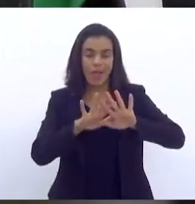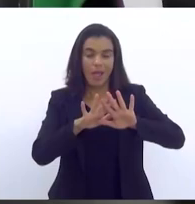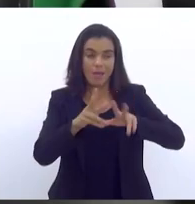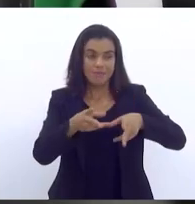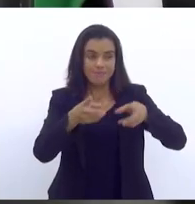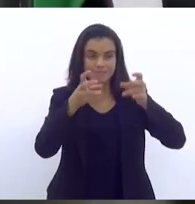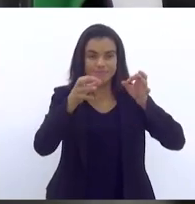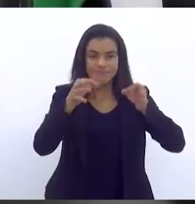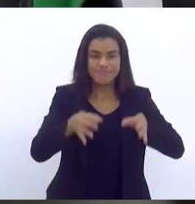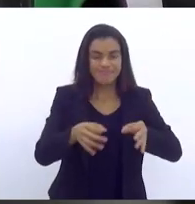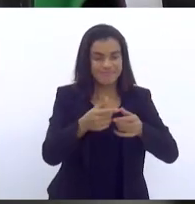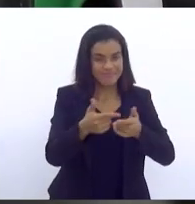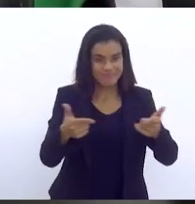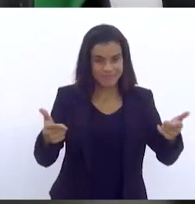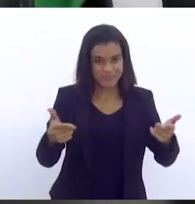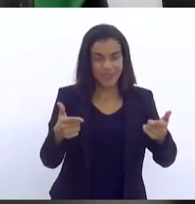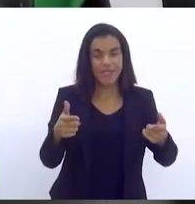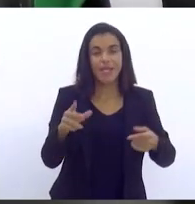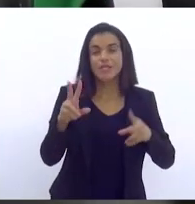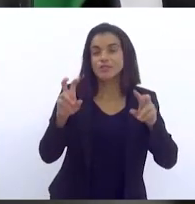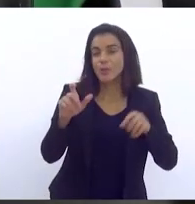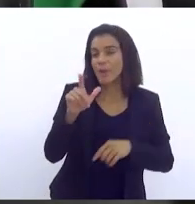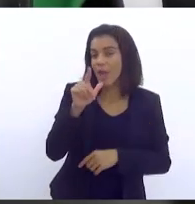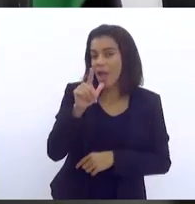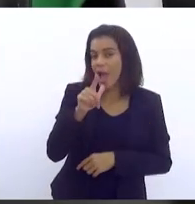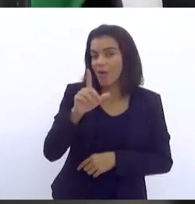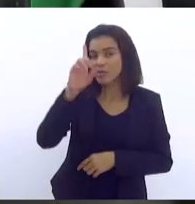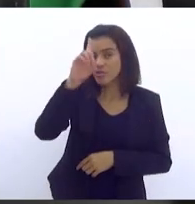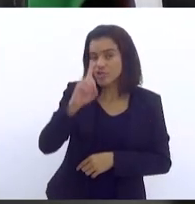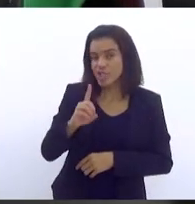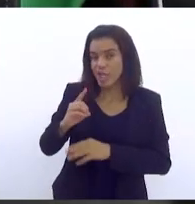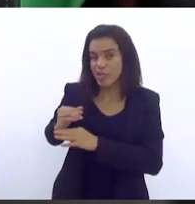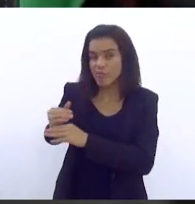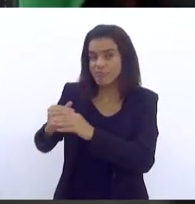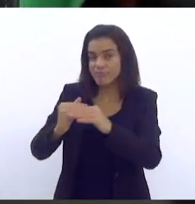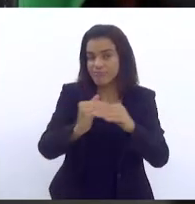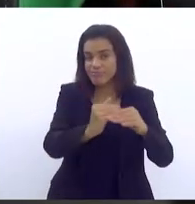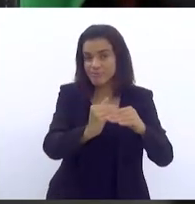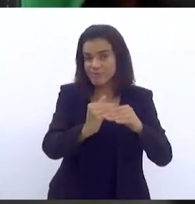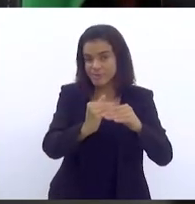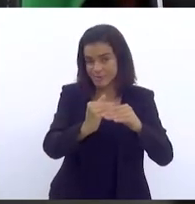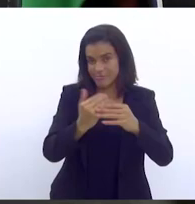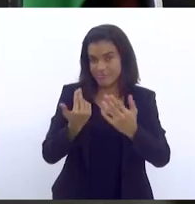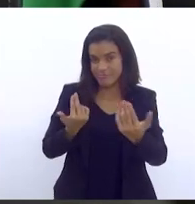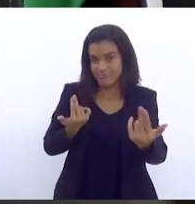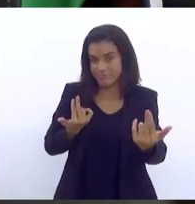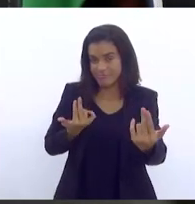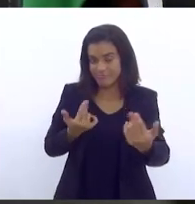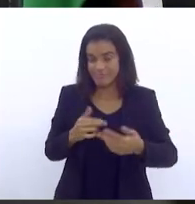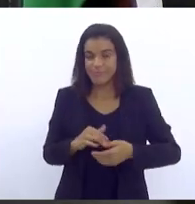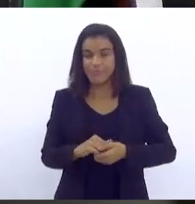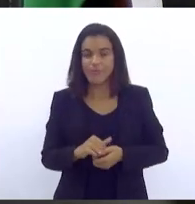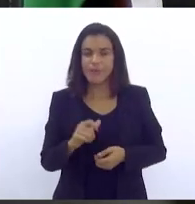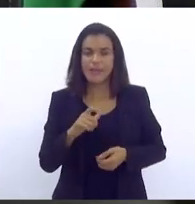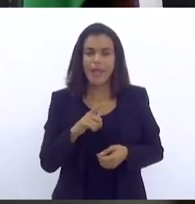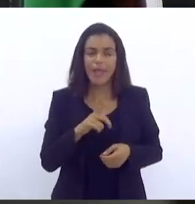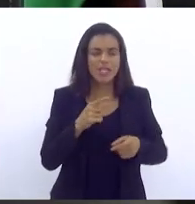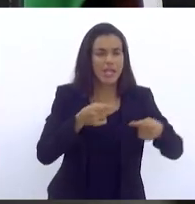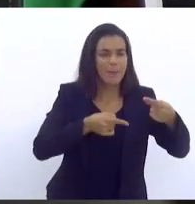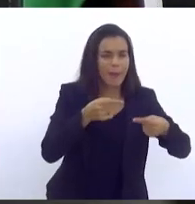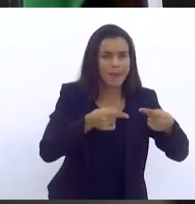necessária que é a questão da água como um bem comum nós vamos ter várias interseções vamos ter o